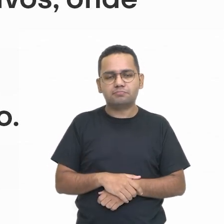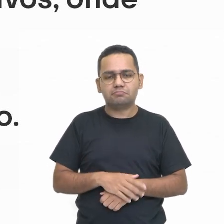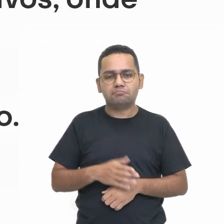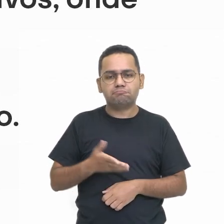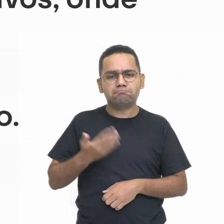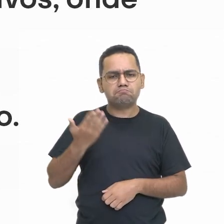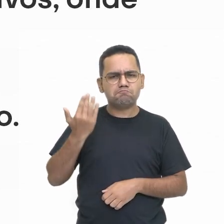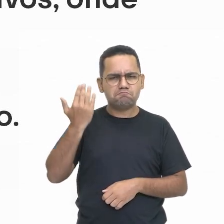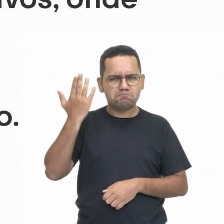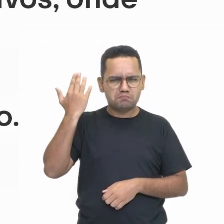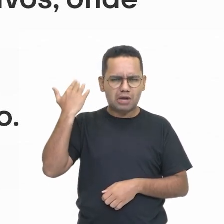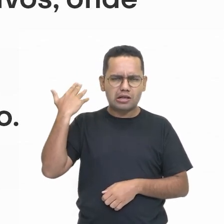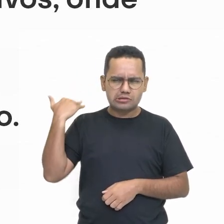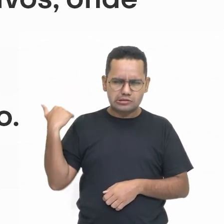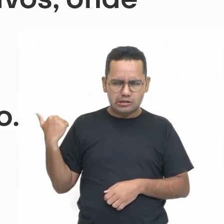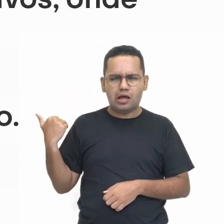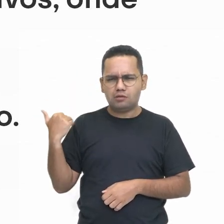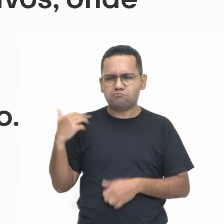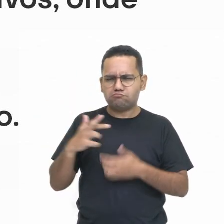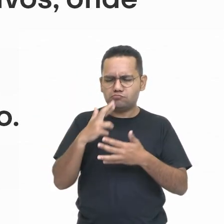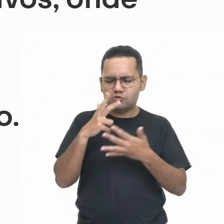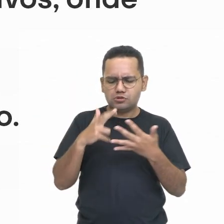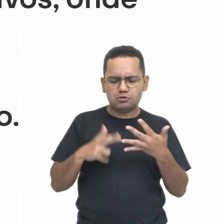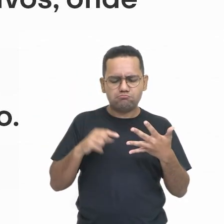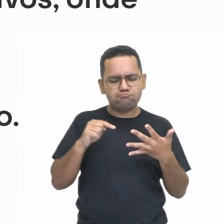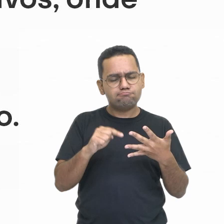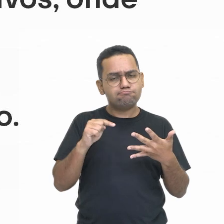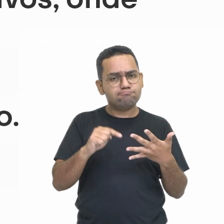primeiros organismos que teriam surgido,